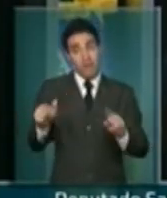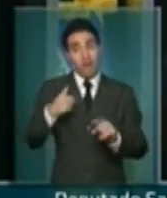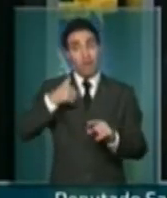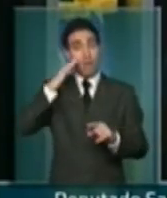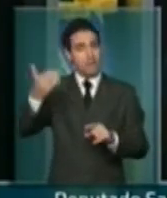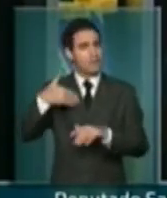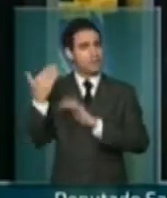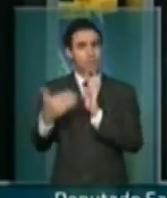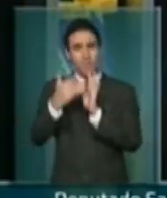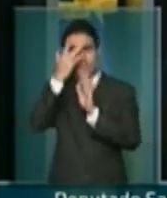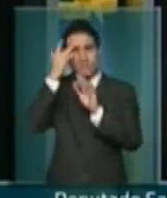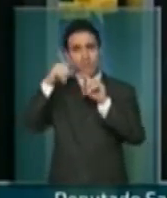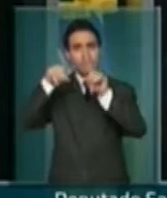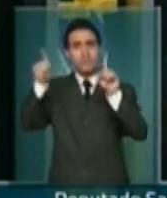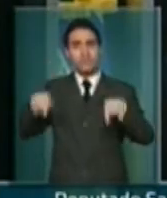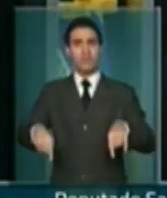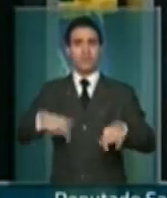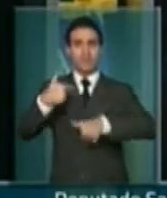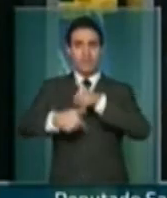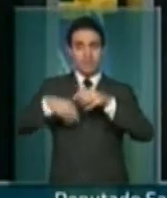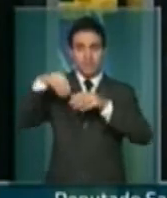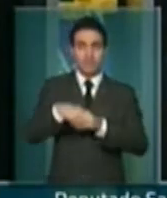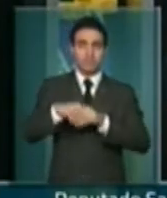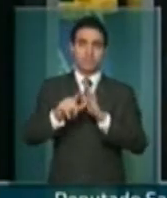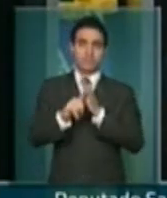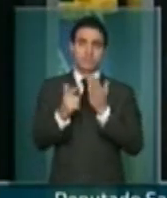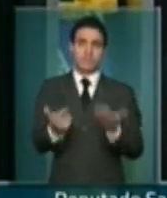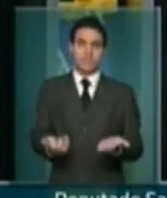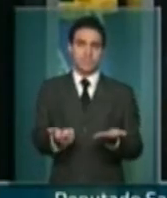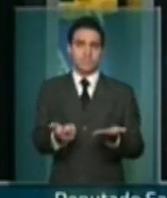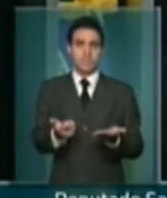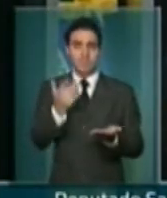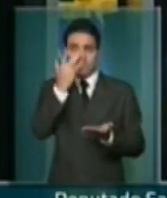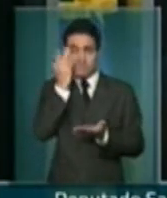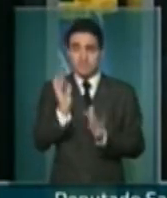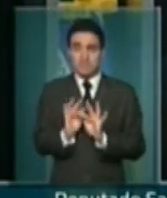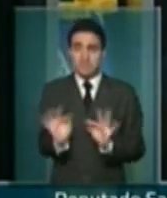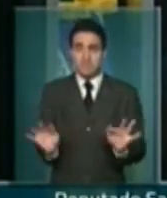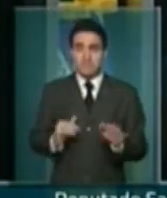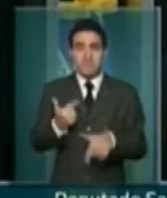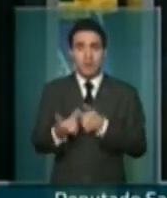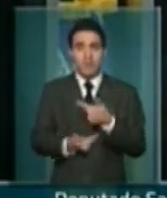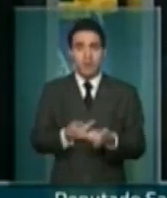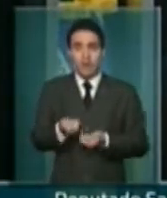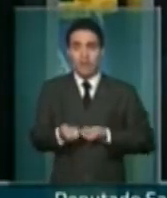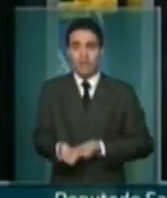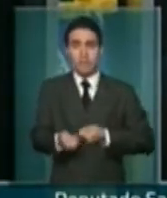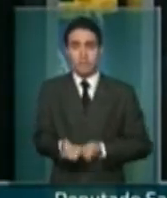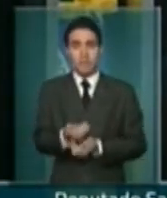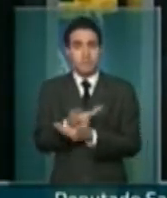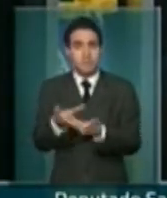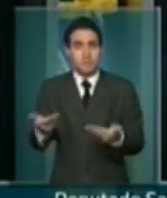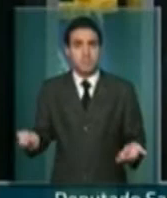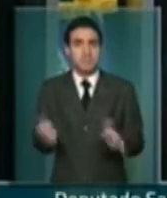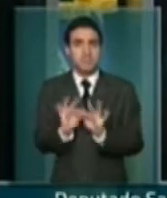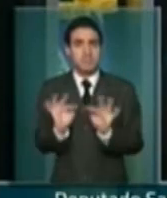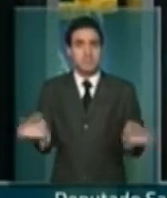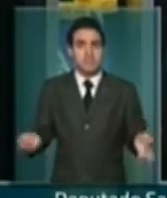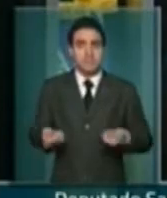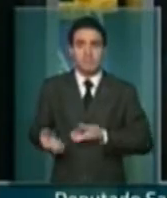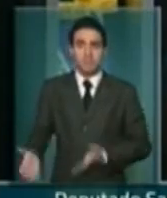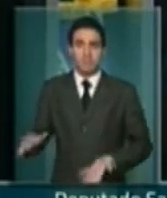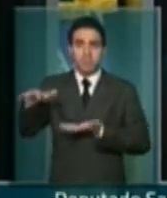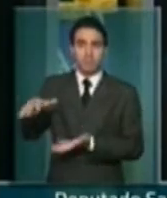e aquelas que fazem o jornal. Desde o mais humilde funcionário, desde o mais humilde carregador